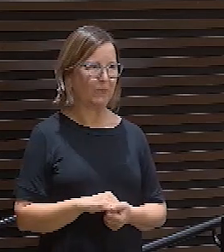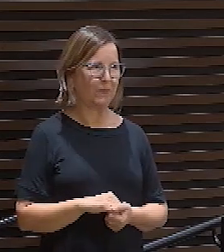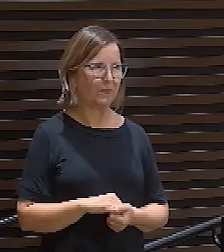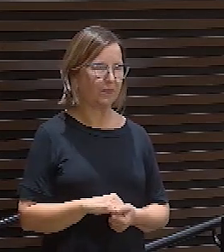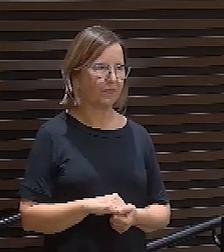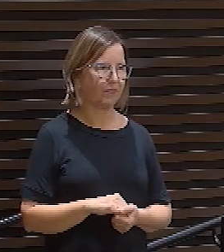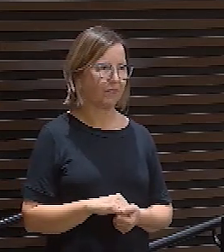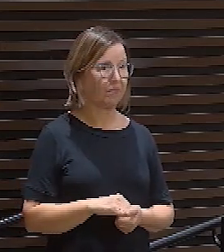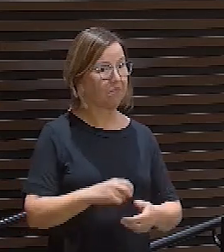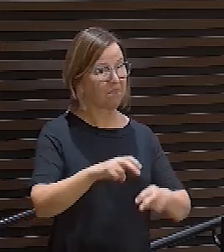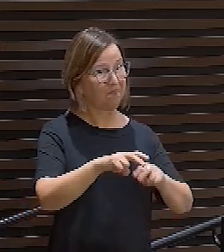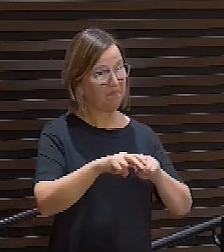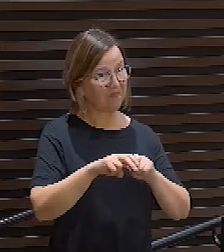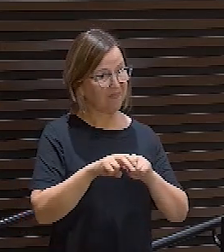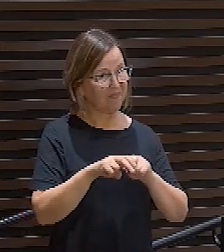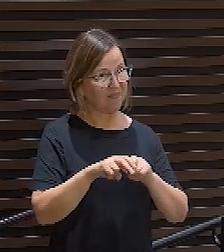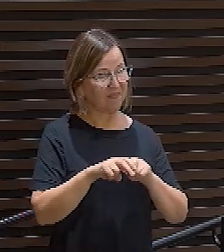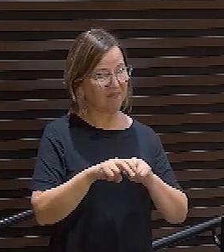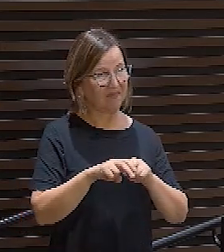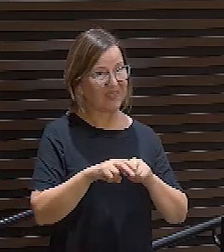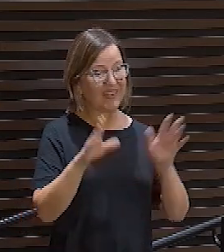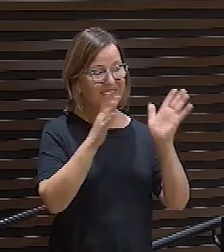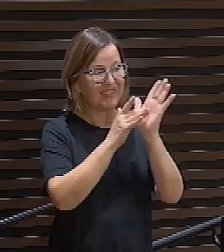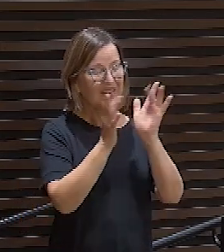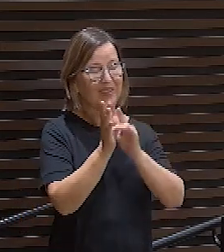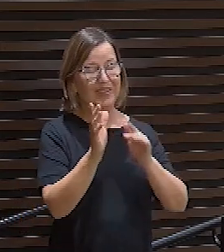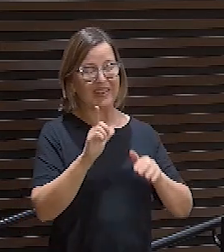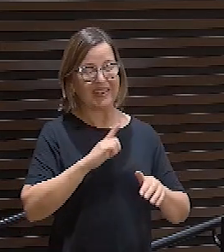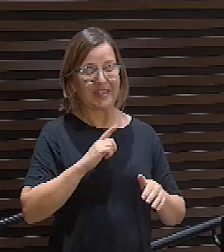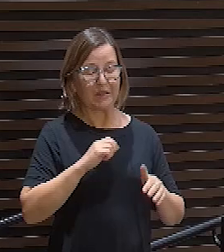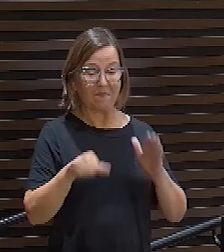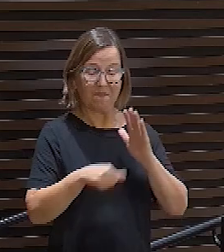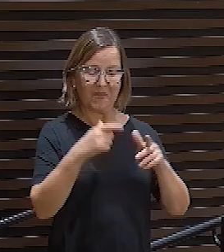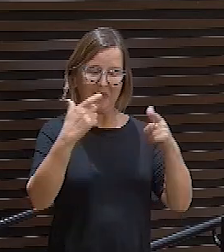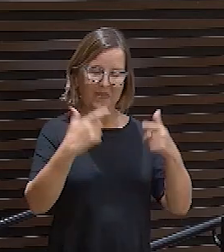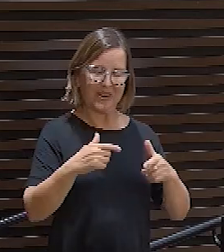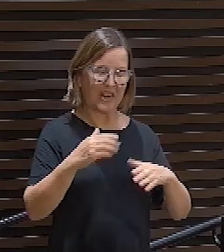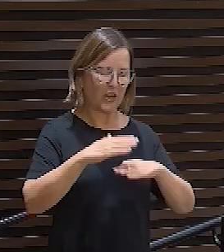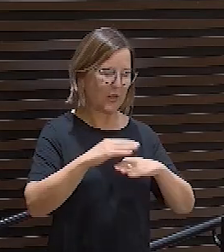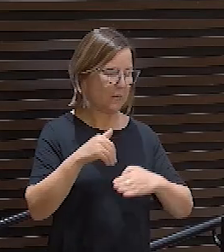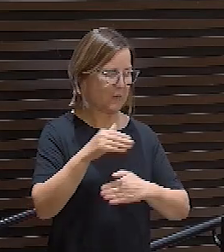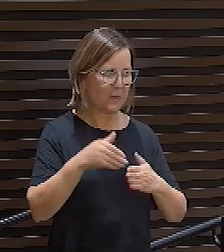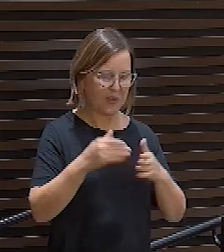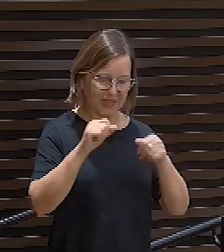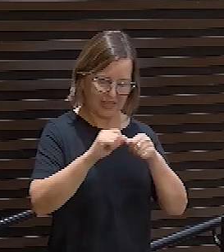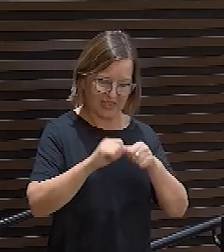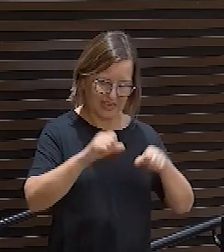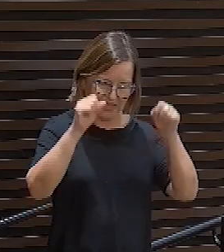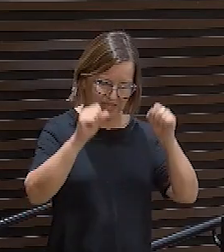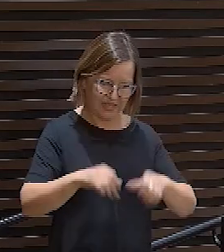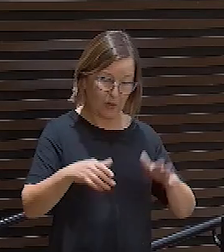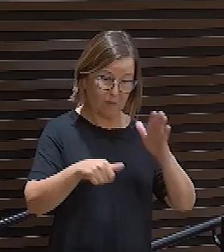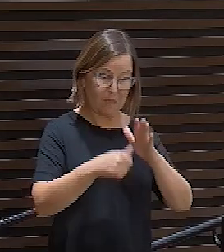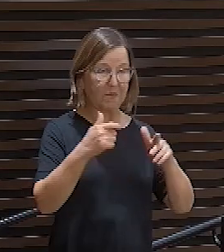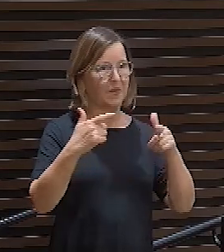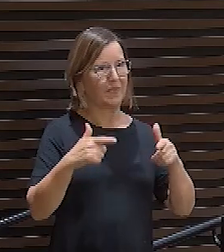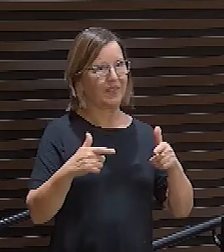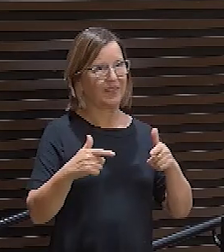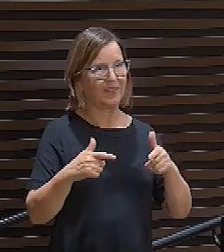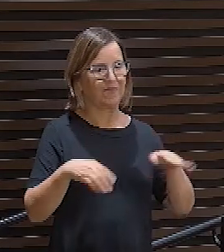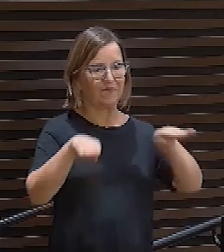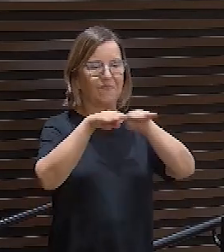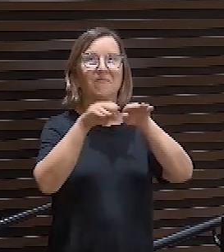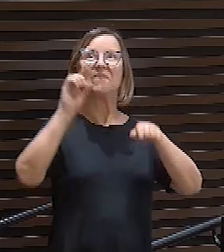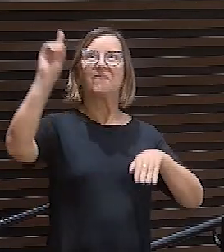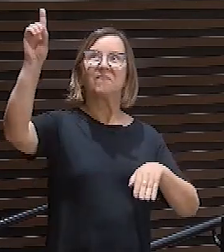E por isso, ele tem a primazia sobre toda a criação. Primogênito da criação, igual a Deus.